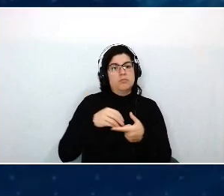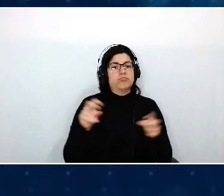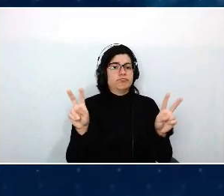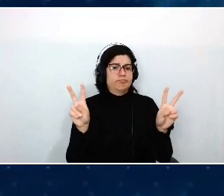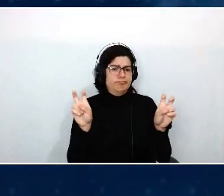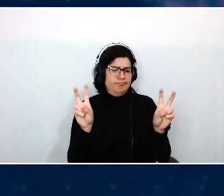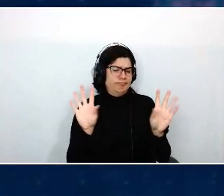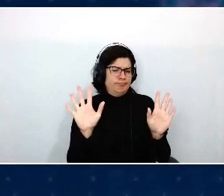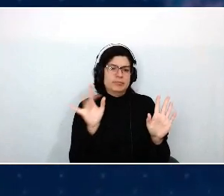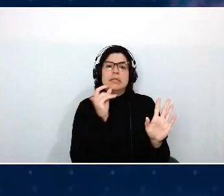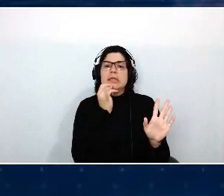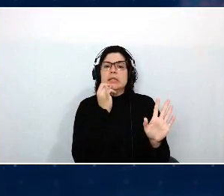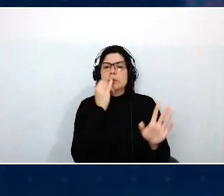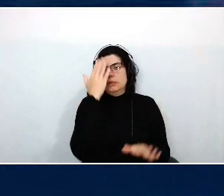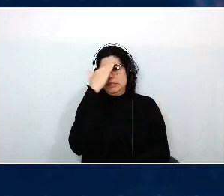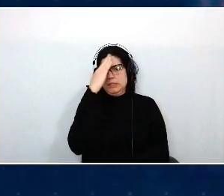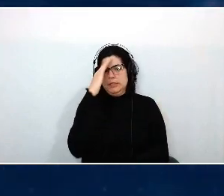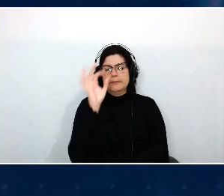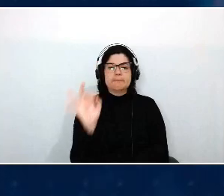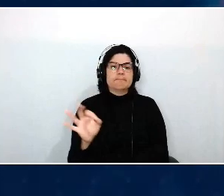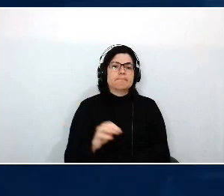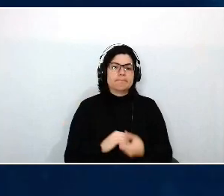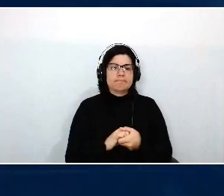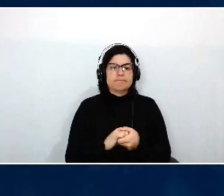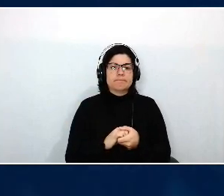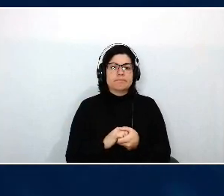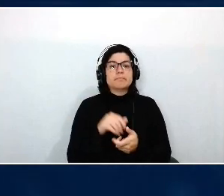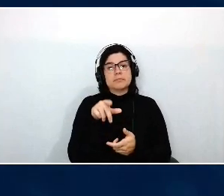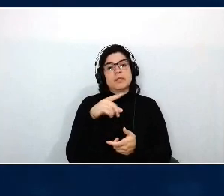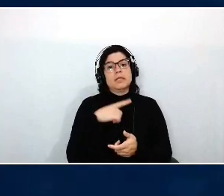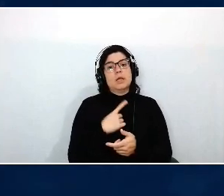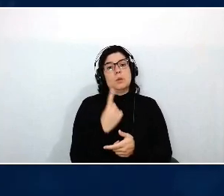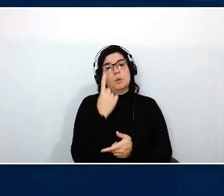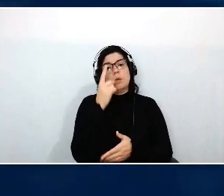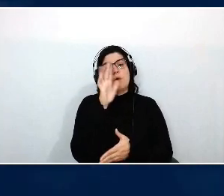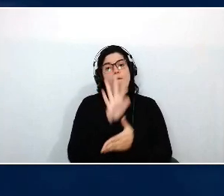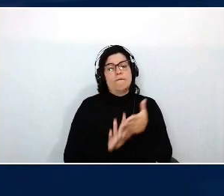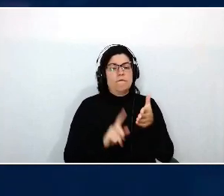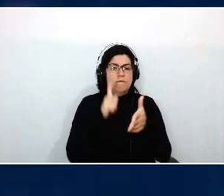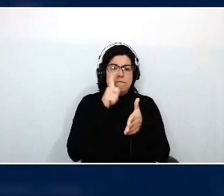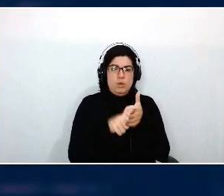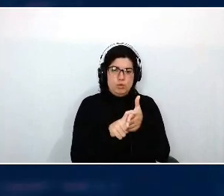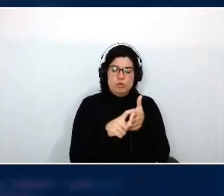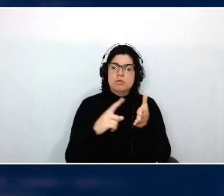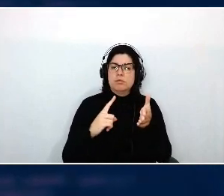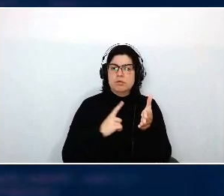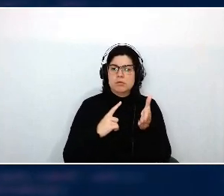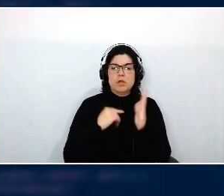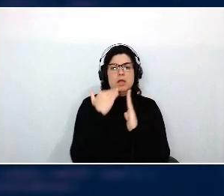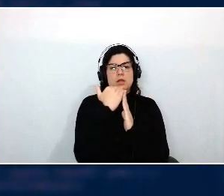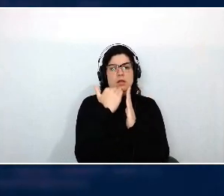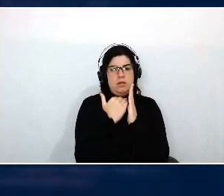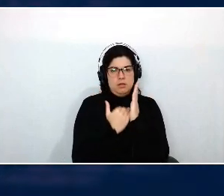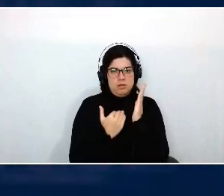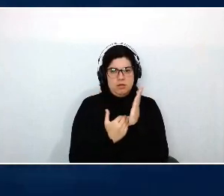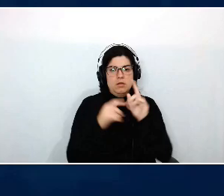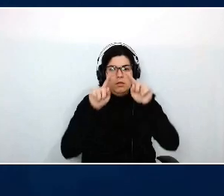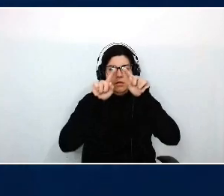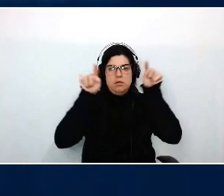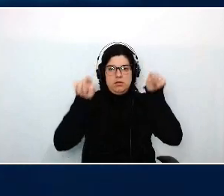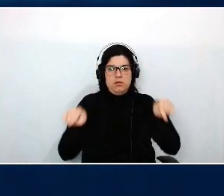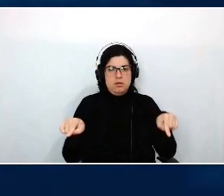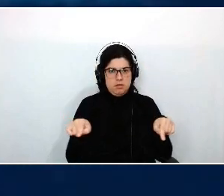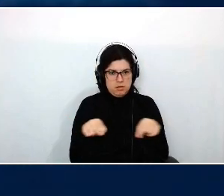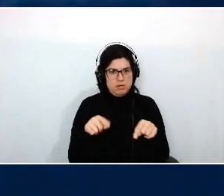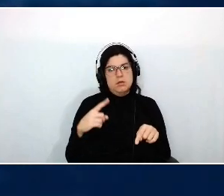exemplo. E assim você tem uma função, então você passa a lista de argumentos entre colchetes, e aí está chamando a função, enfim,